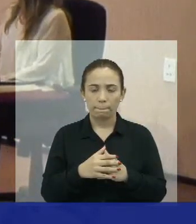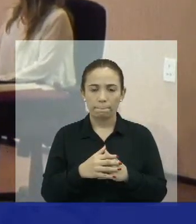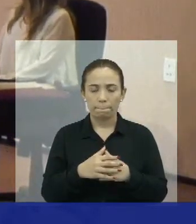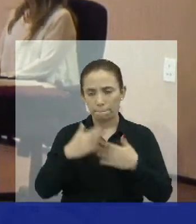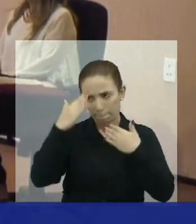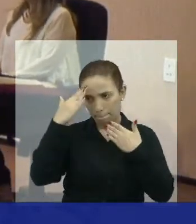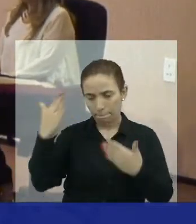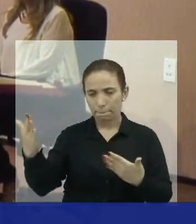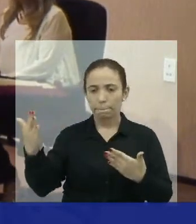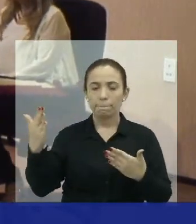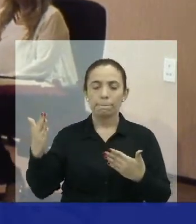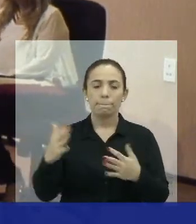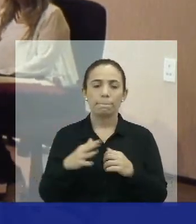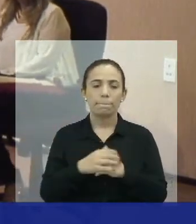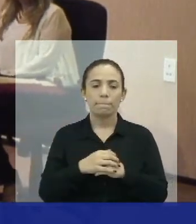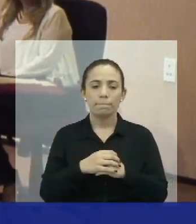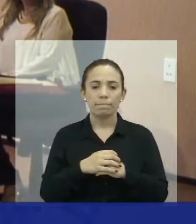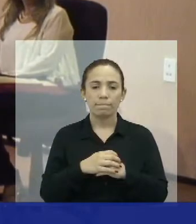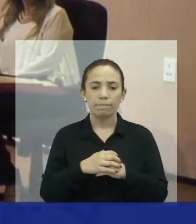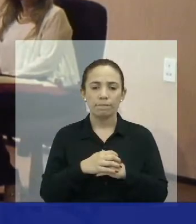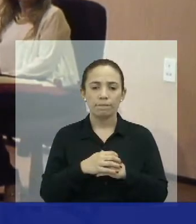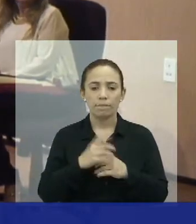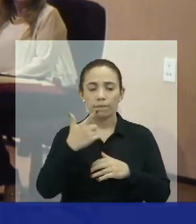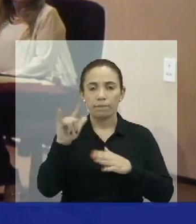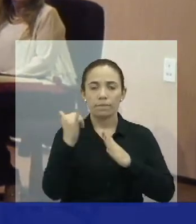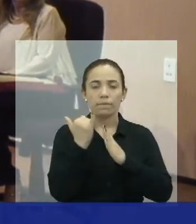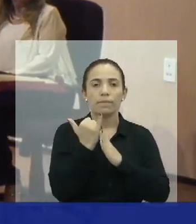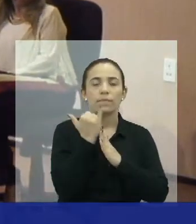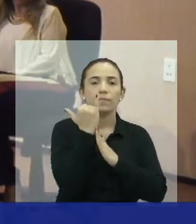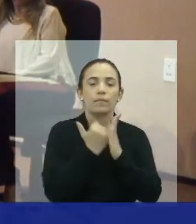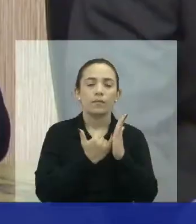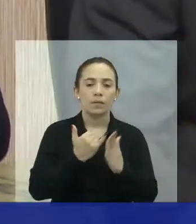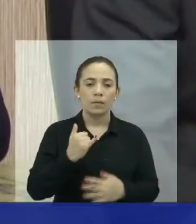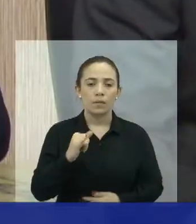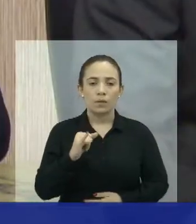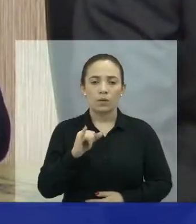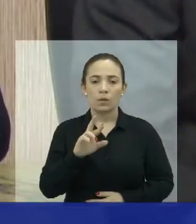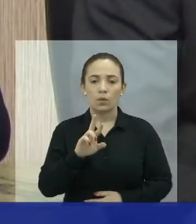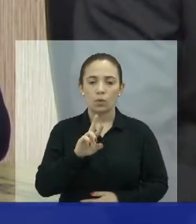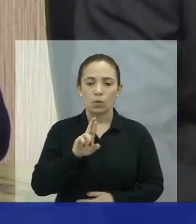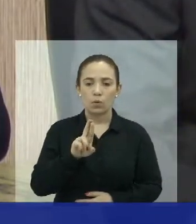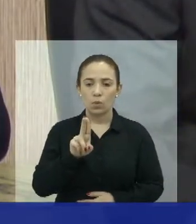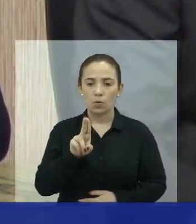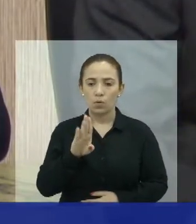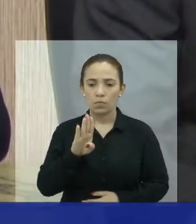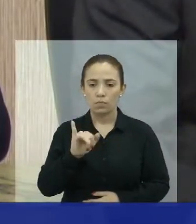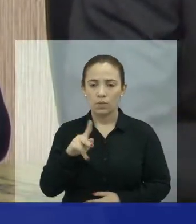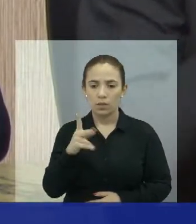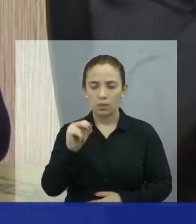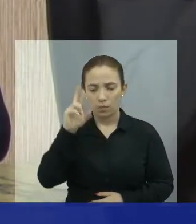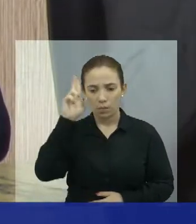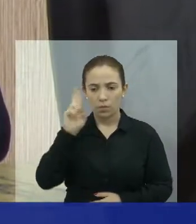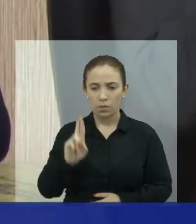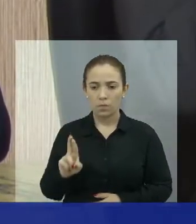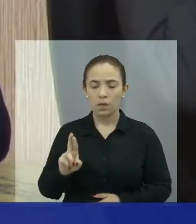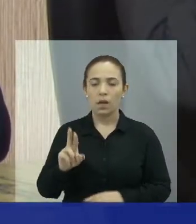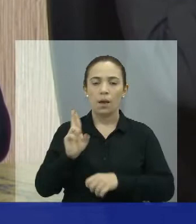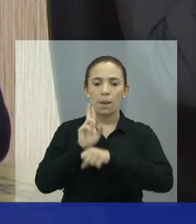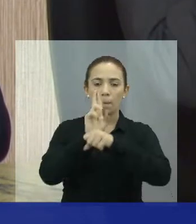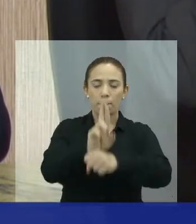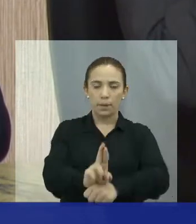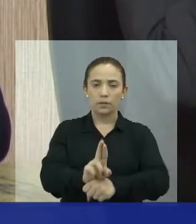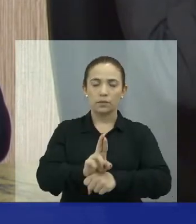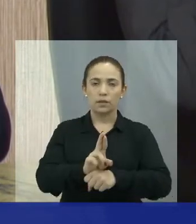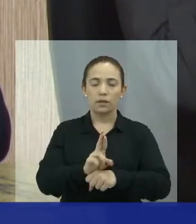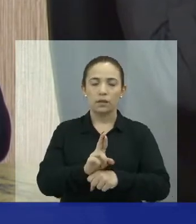Muito obrigado, Rachid. Próximo inscrito, Rubinho Linhares, representando o mandato do